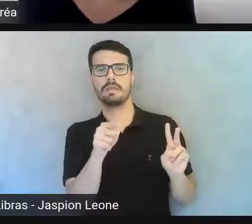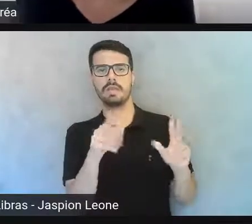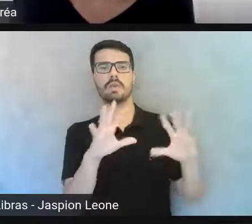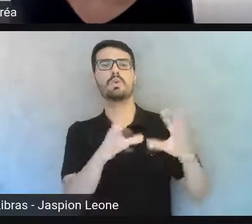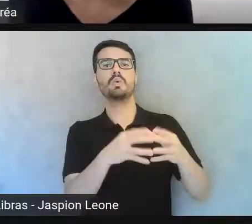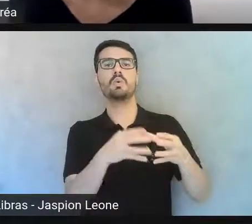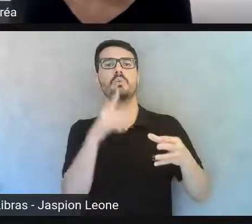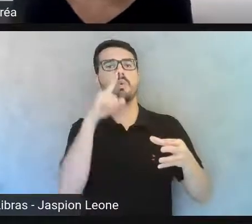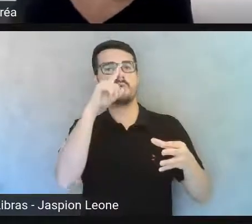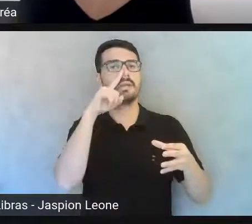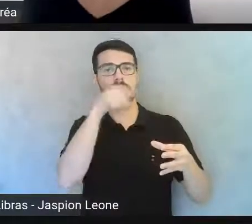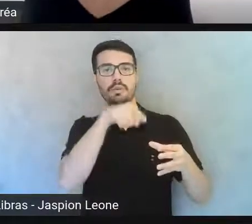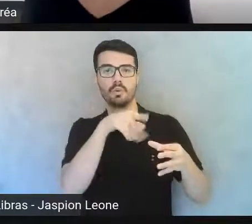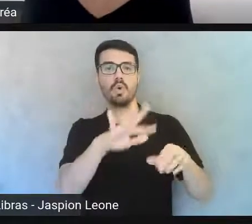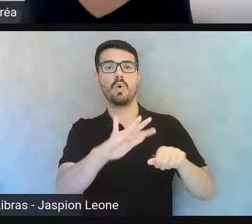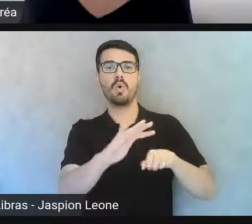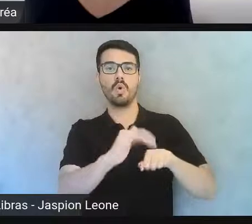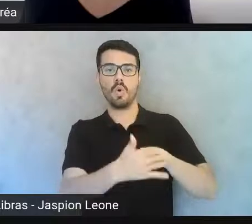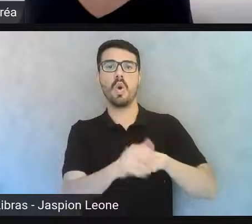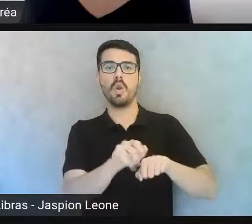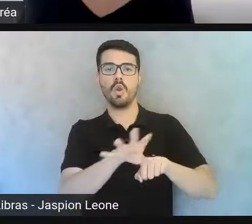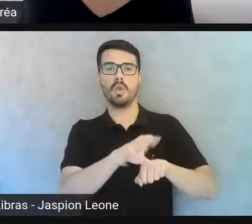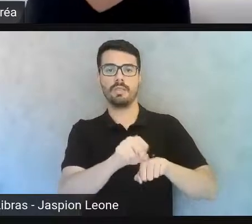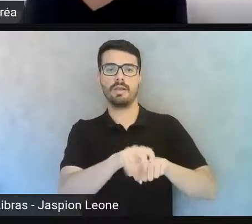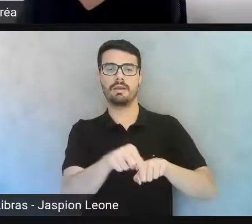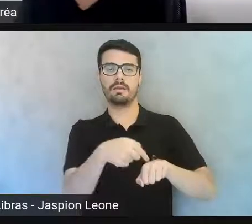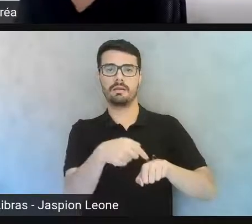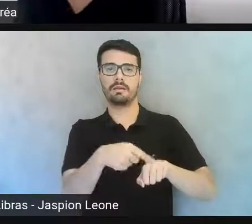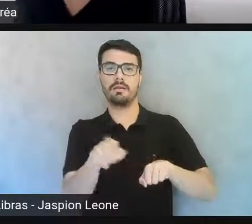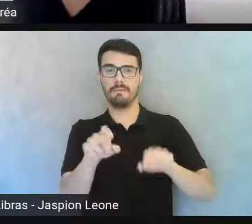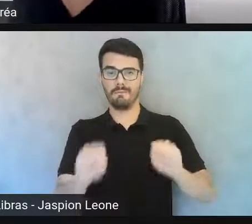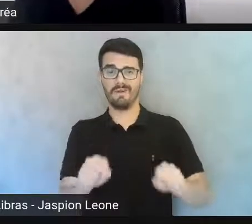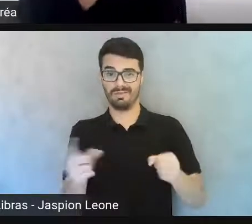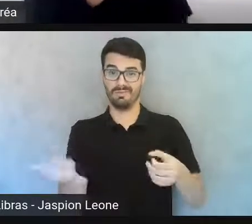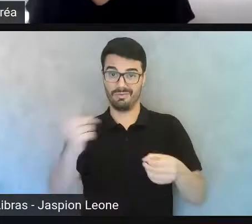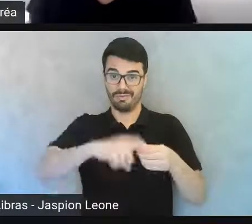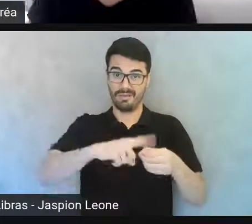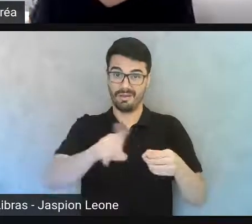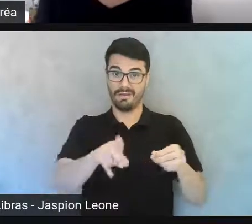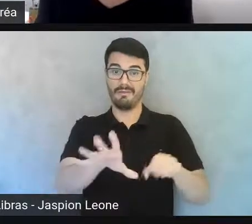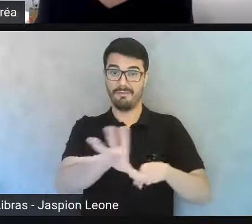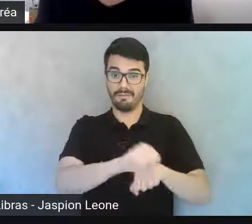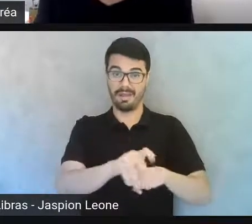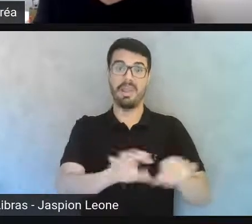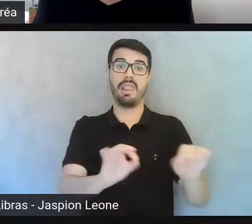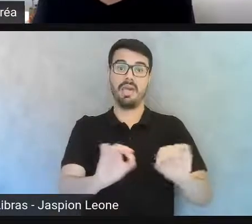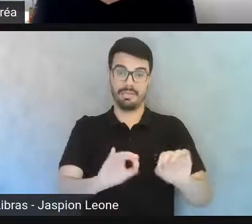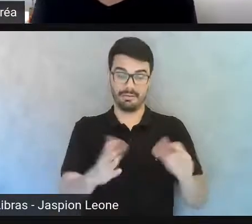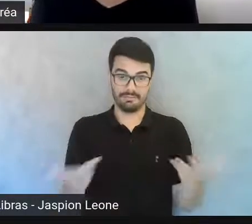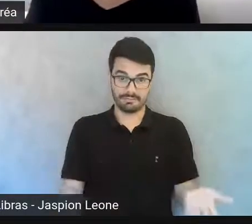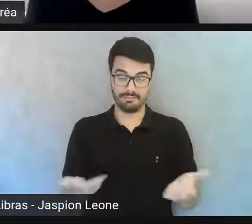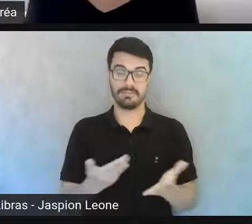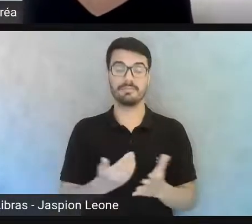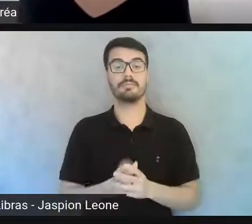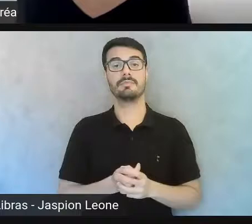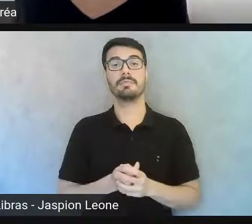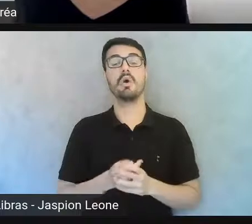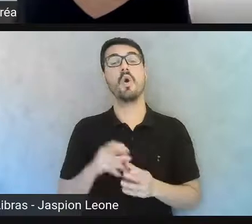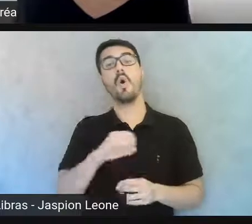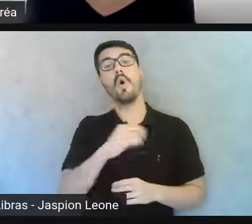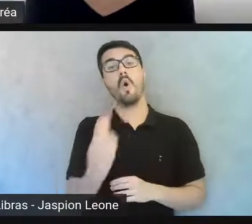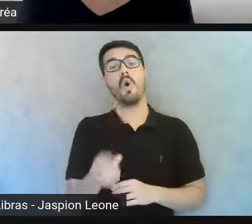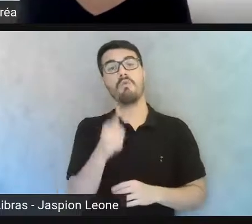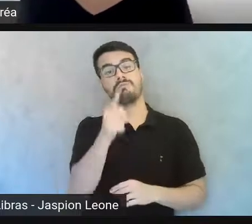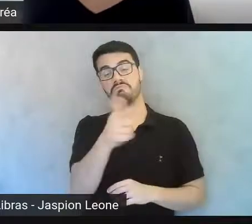de risco, pode voltar? Posso, mas com que condições? Você não vai pegar nada? E aí? Né? Ou você que também não